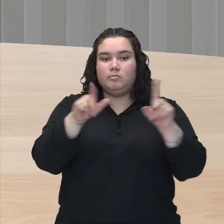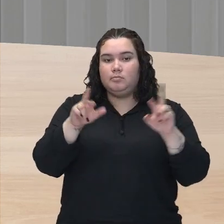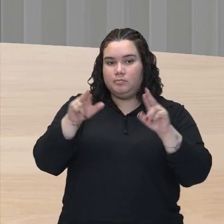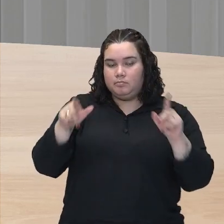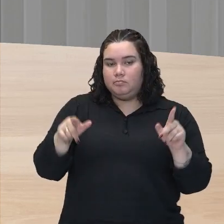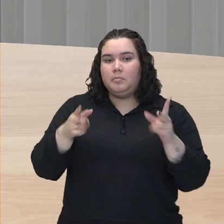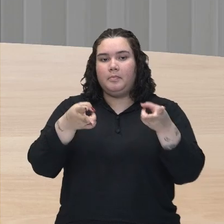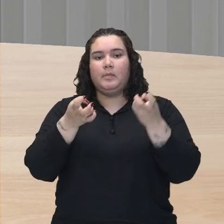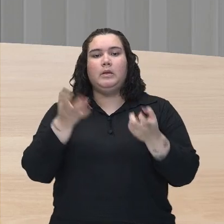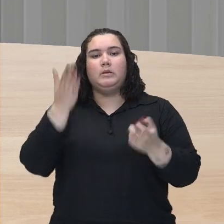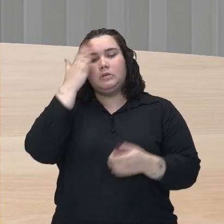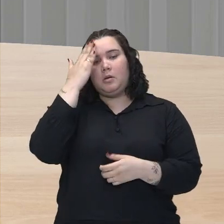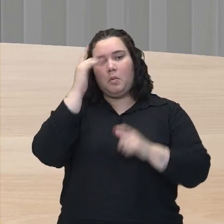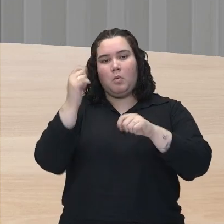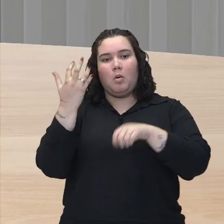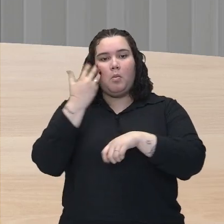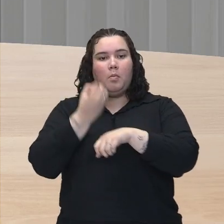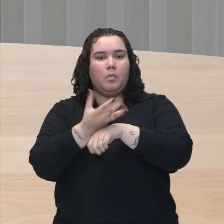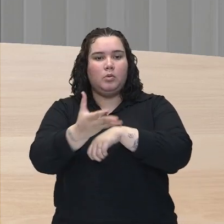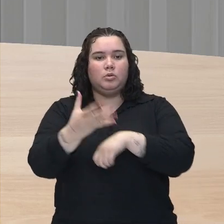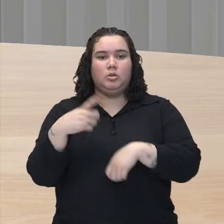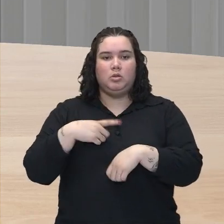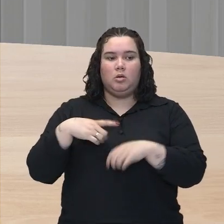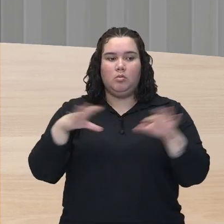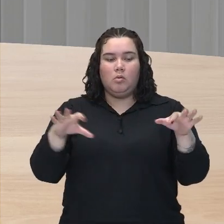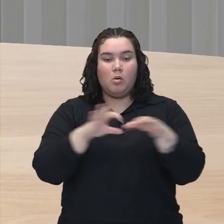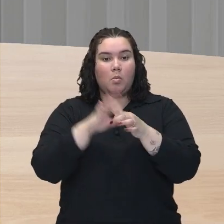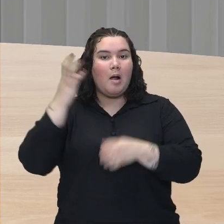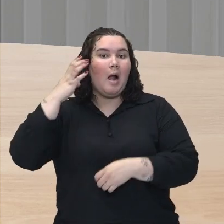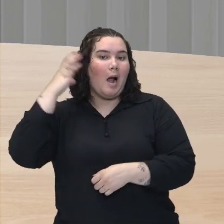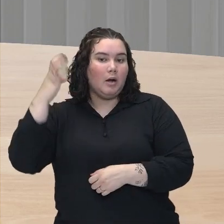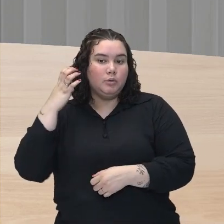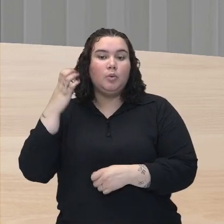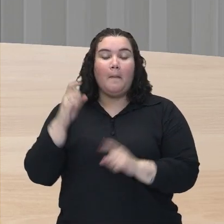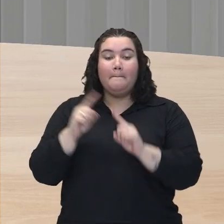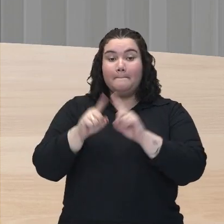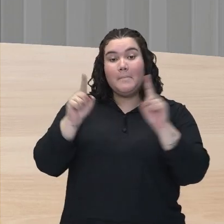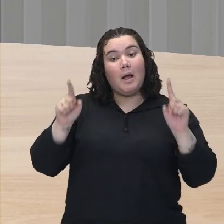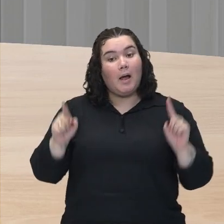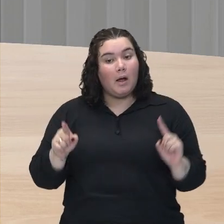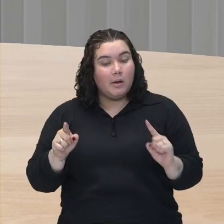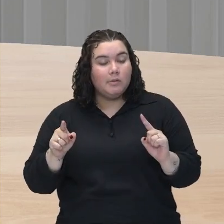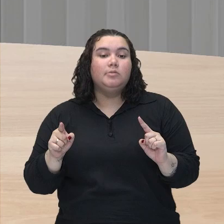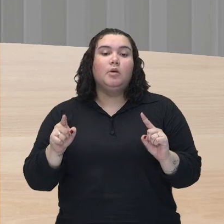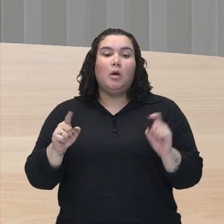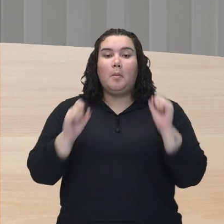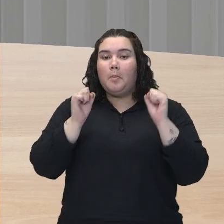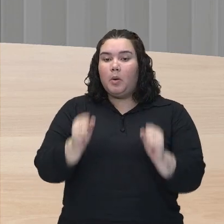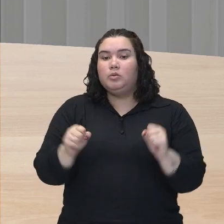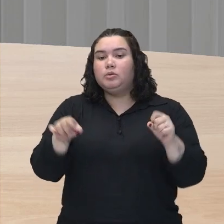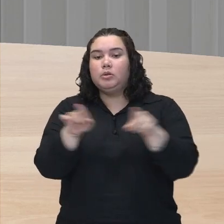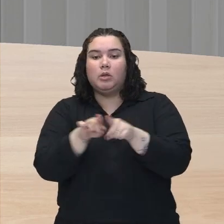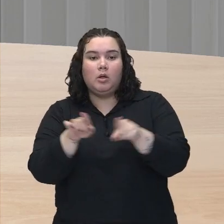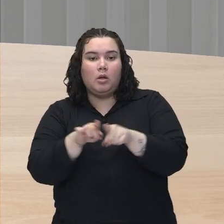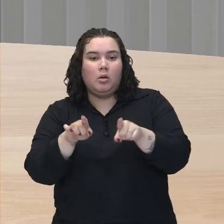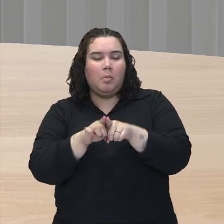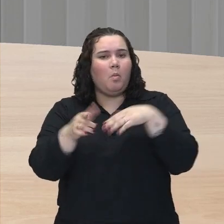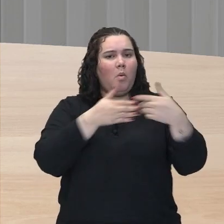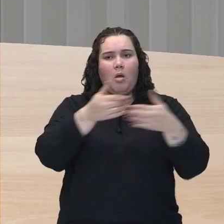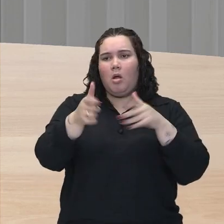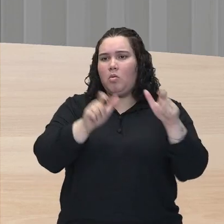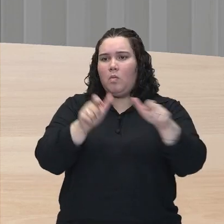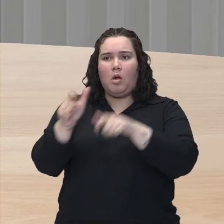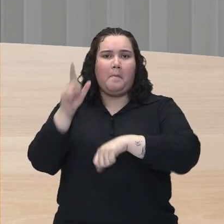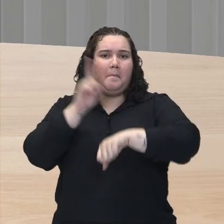sabe que o podcast ele tem um pé na ideia do rádio, mas ele também pode ser ouvido em qualquer lugar, em